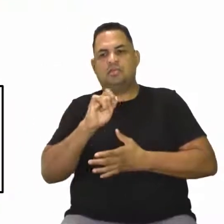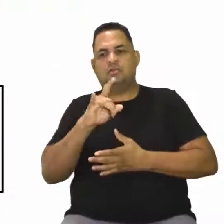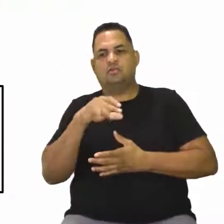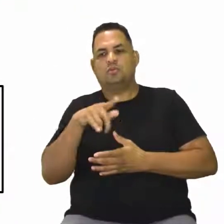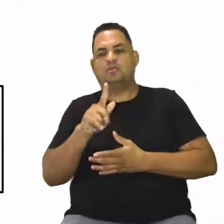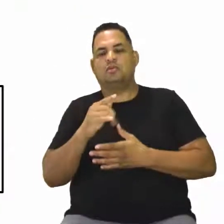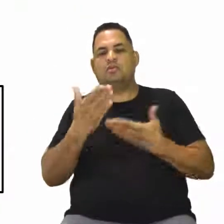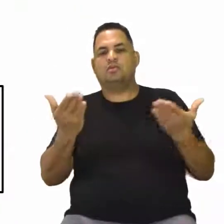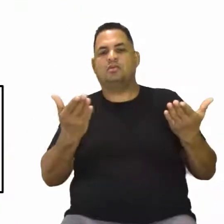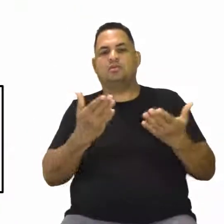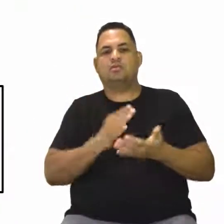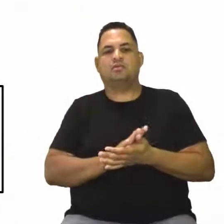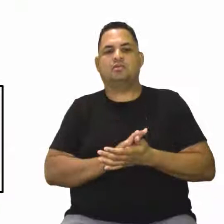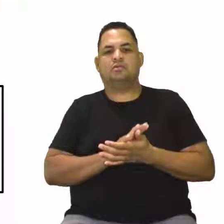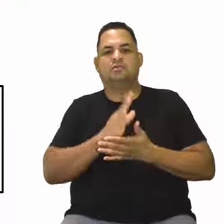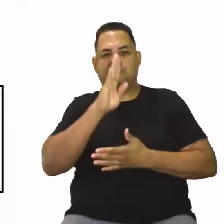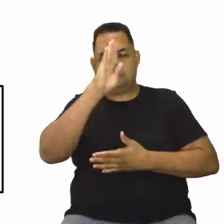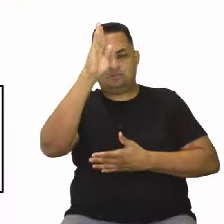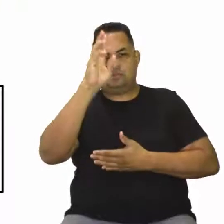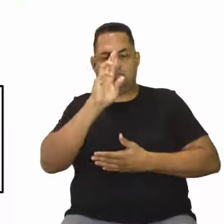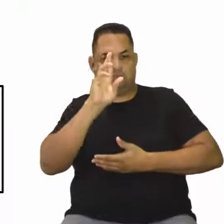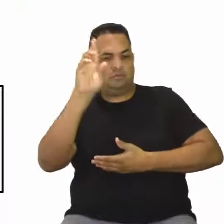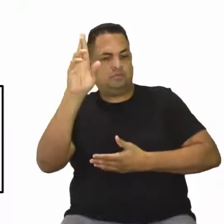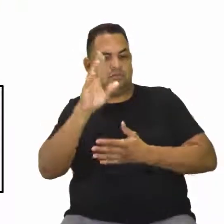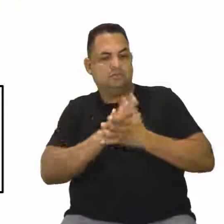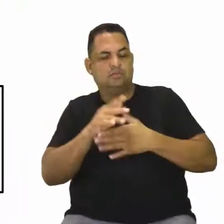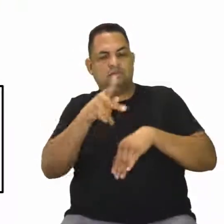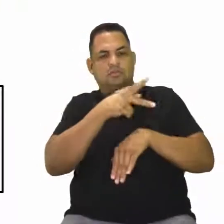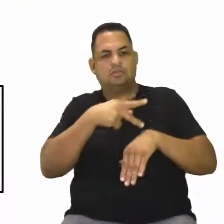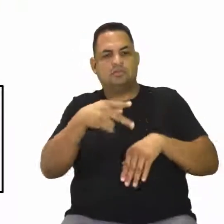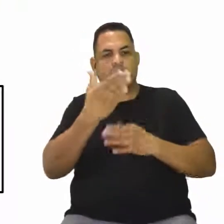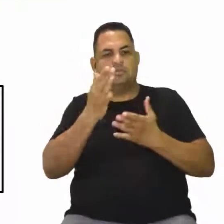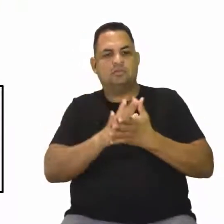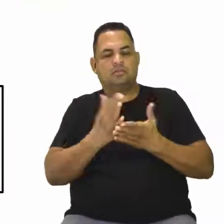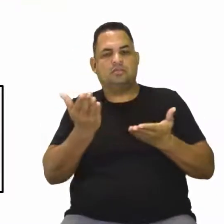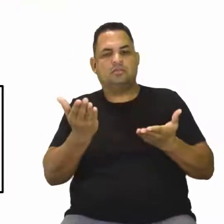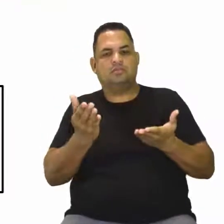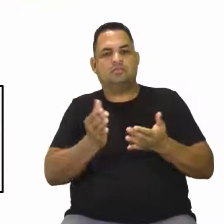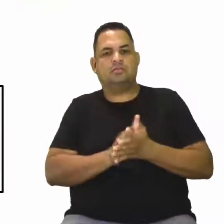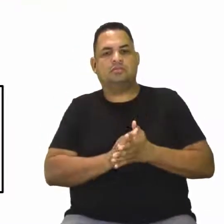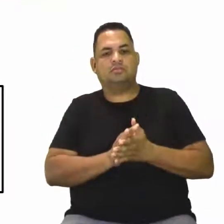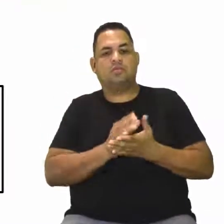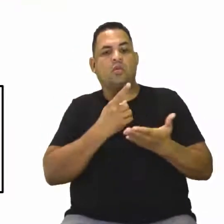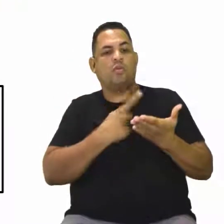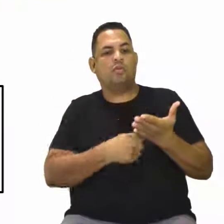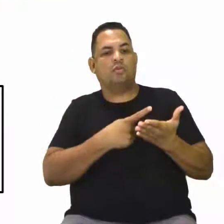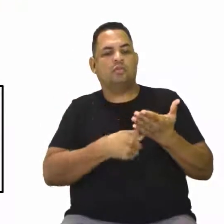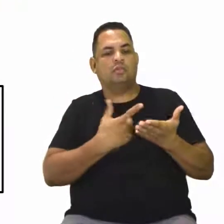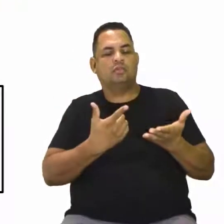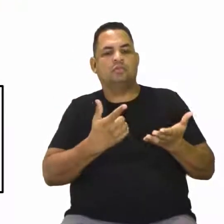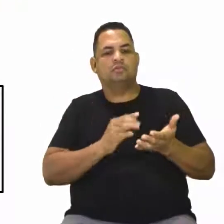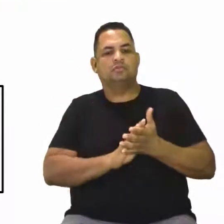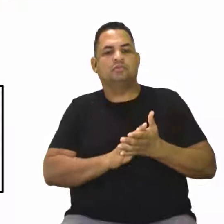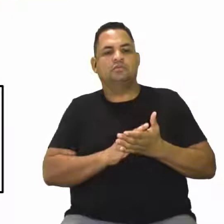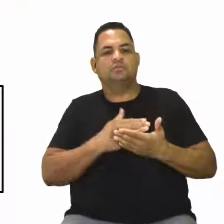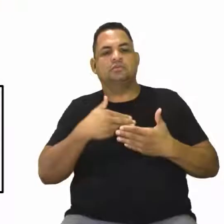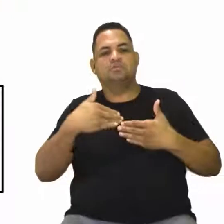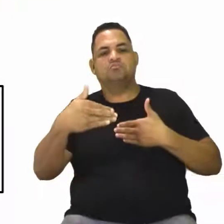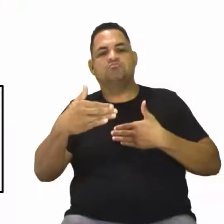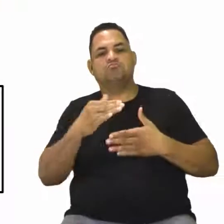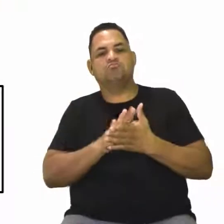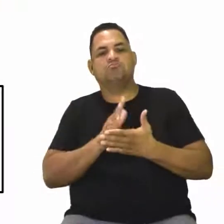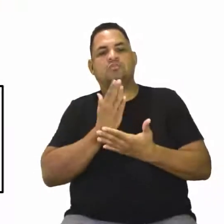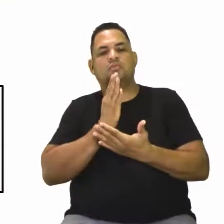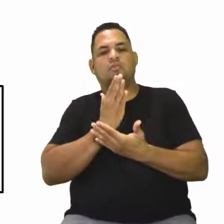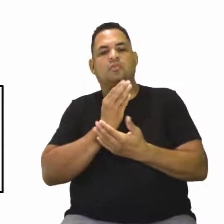Bandung. Então aí, os principais líderes desses países vão chegar a um acordo. Nos anos seguintes,